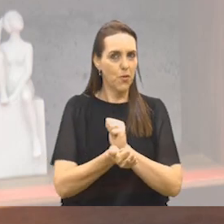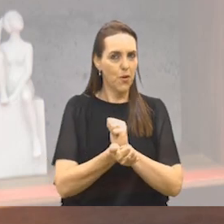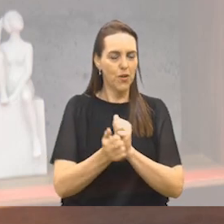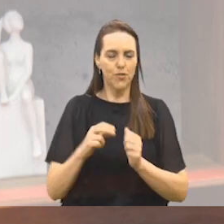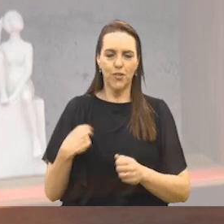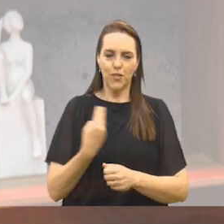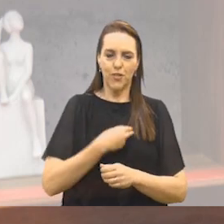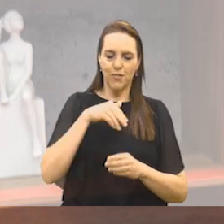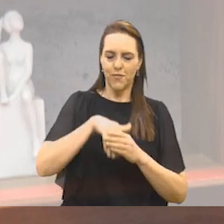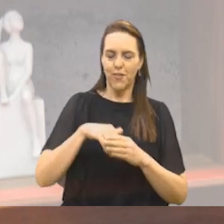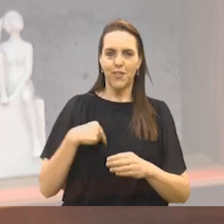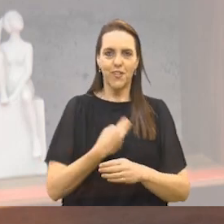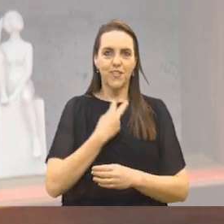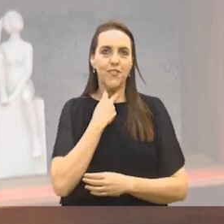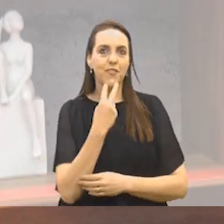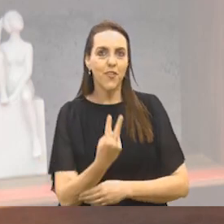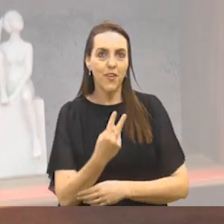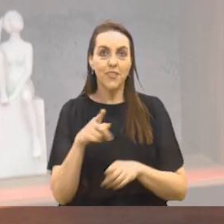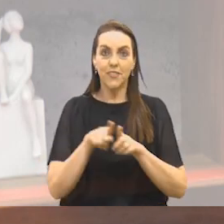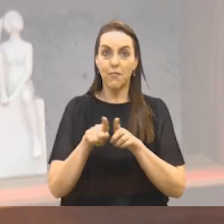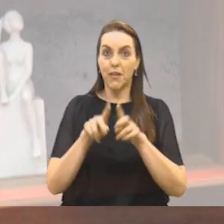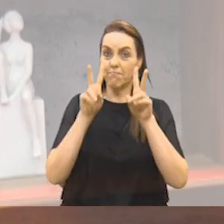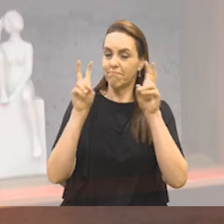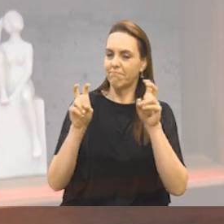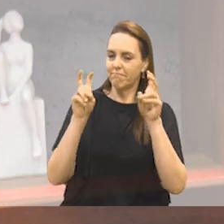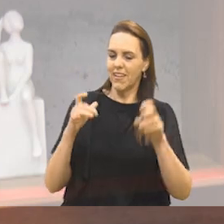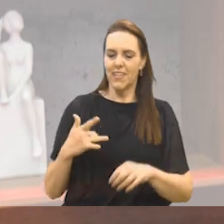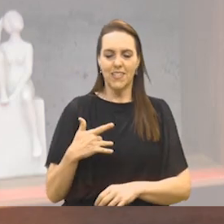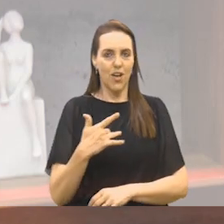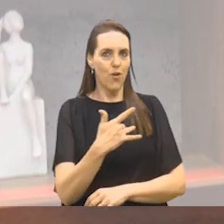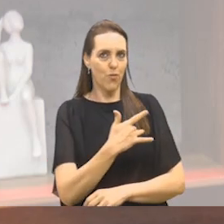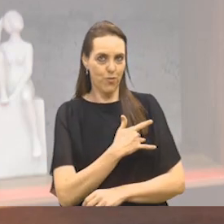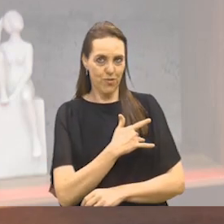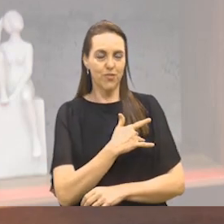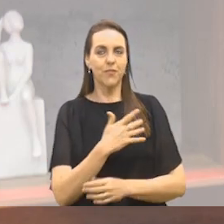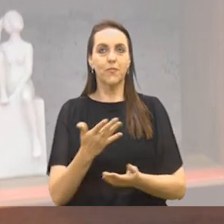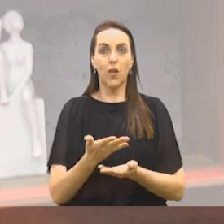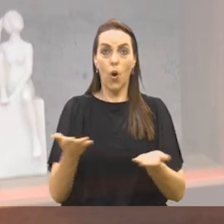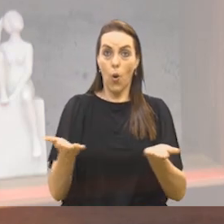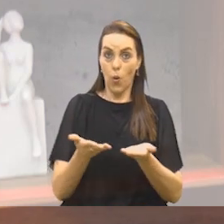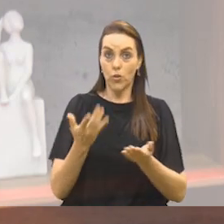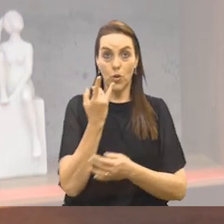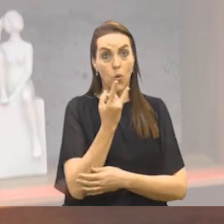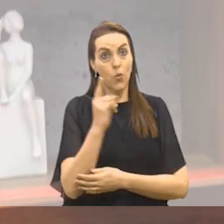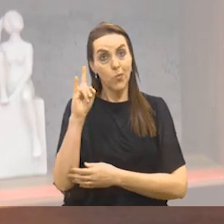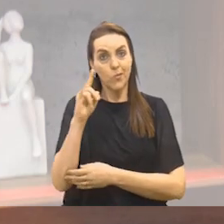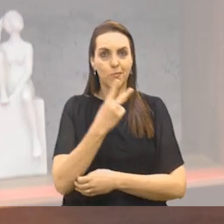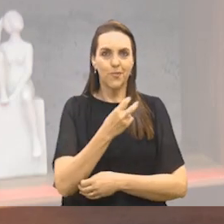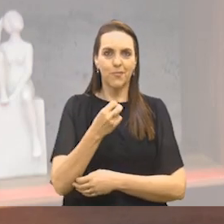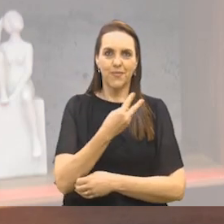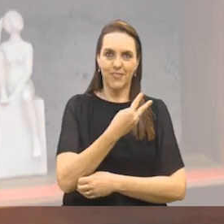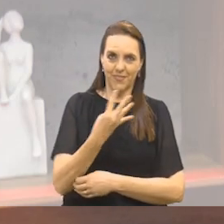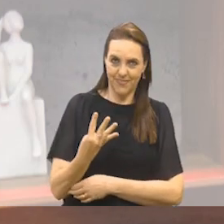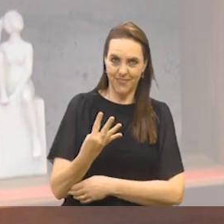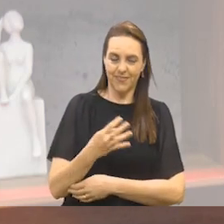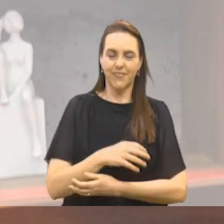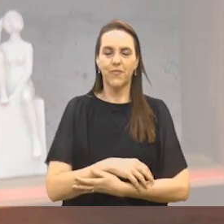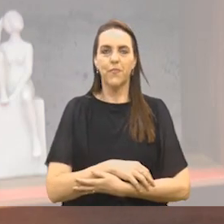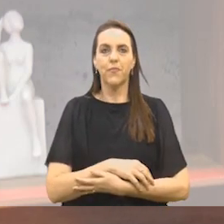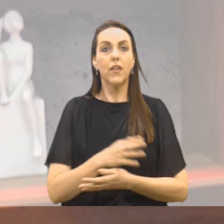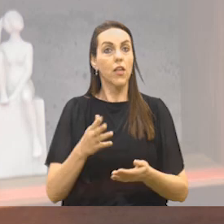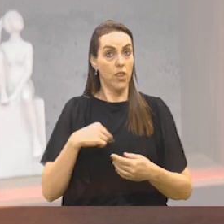no esporte, nosso voto, nossa voz e também nos episódios de saúde, como esse, por exemplo, hoje, que é o último